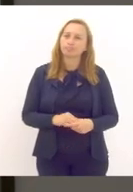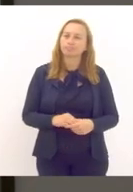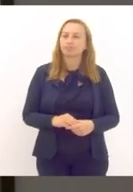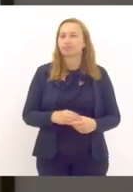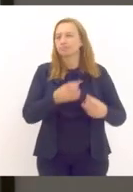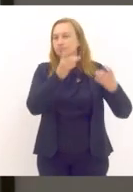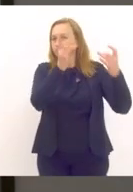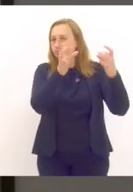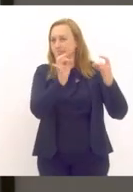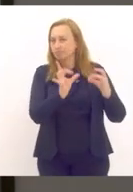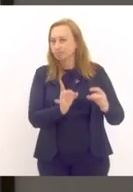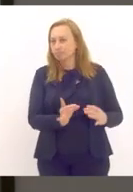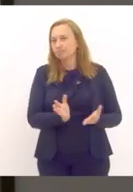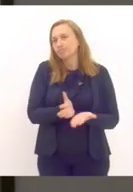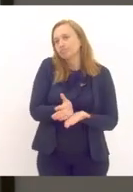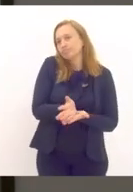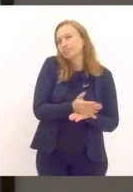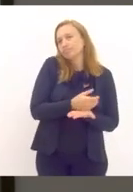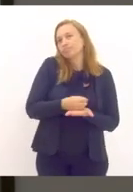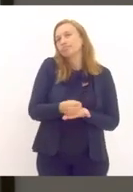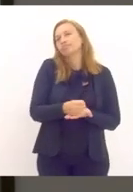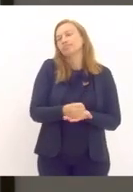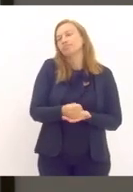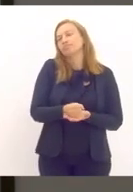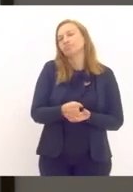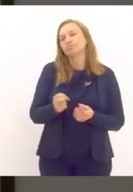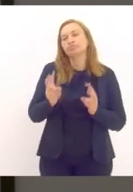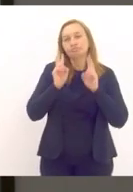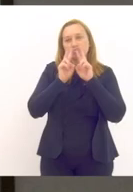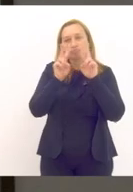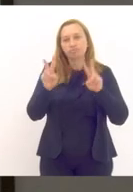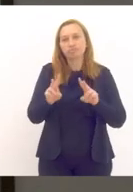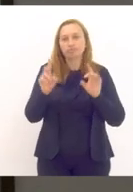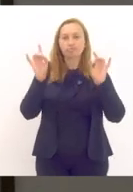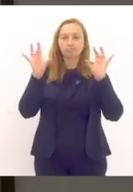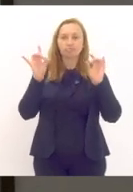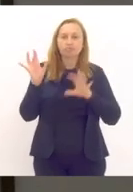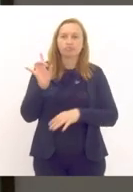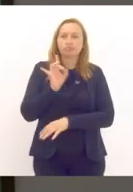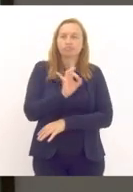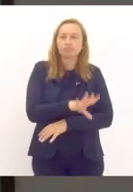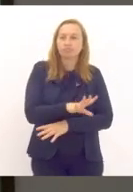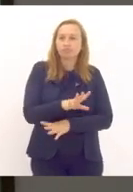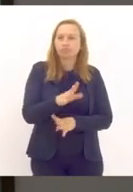fragmentada da arrecadação. Aqui eu estou olhando especialmente para o último